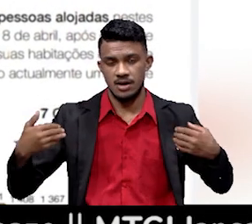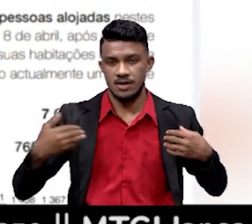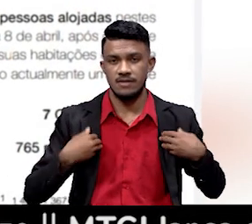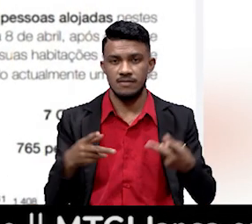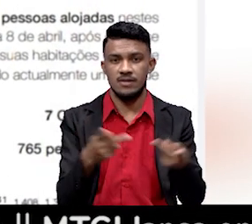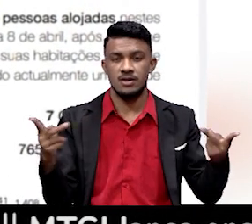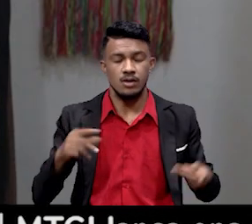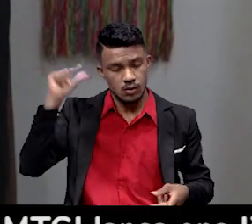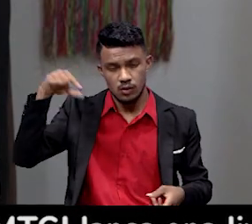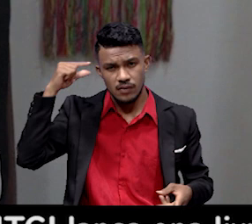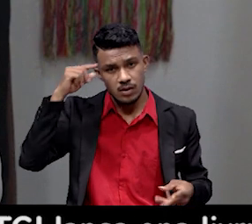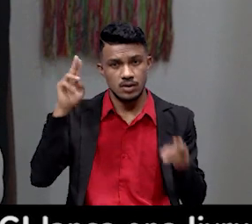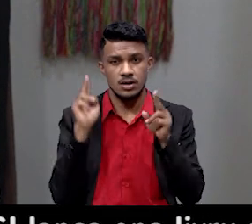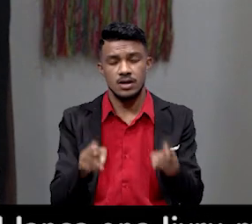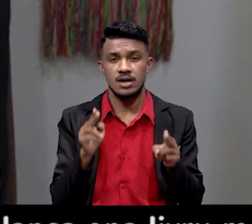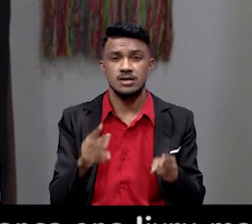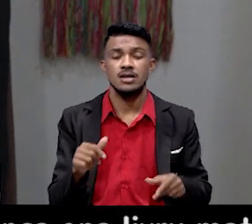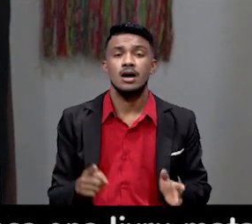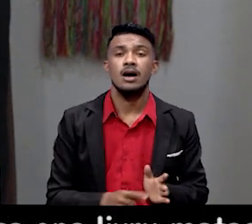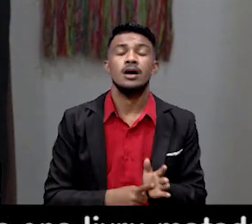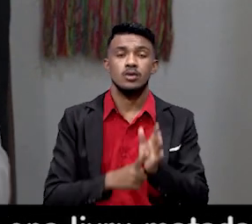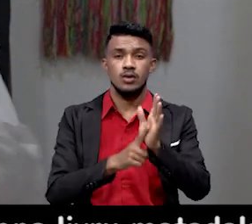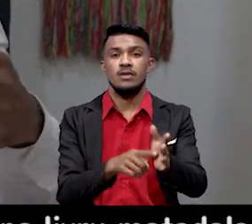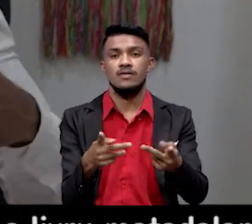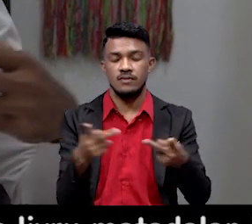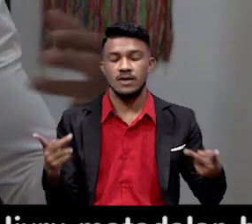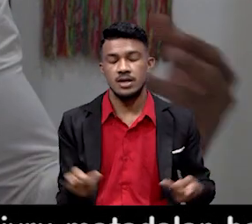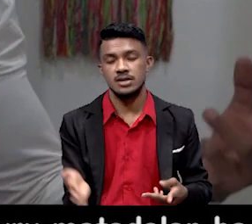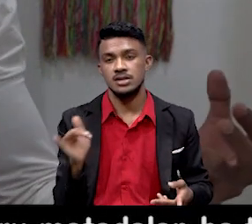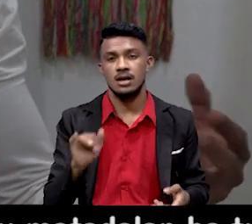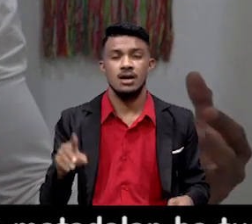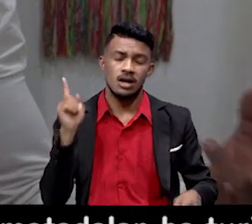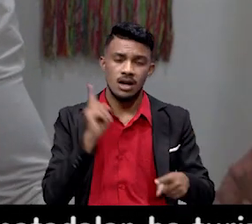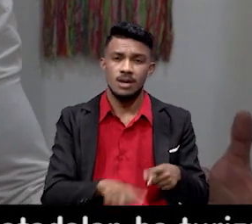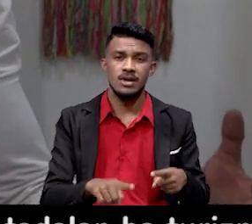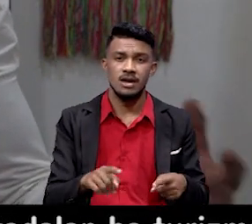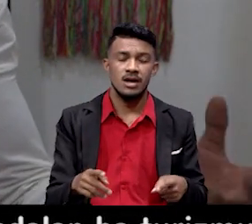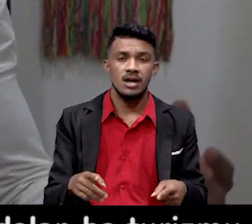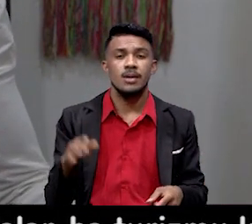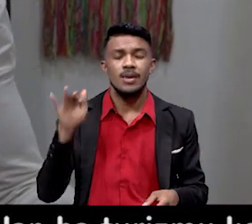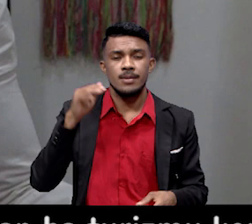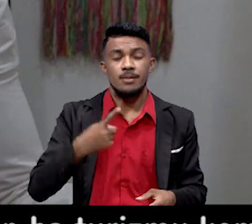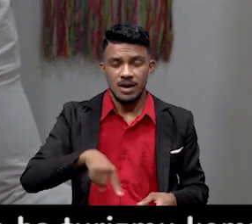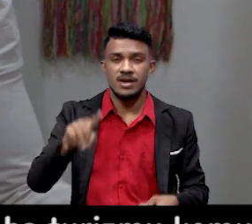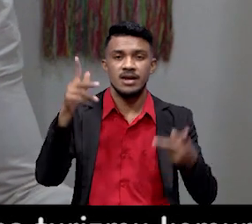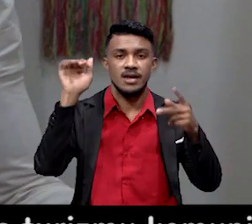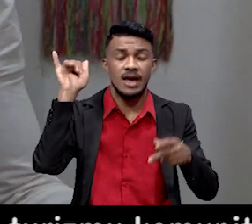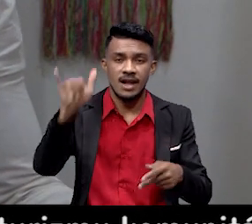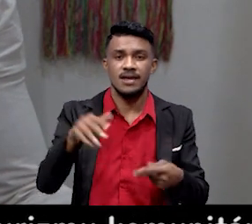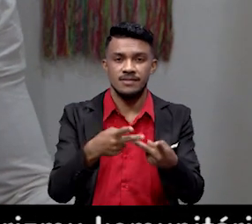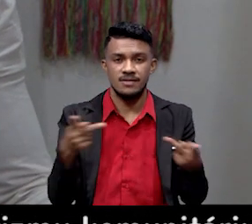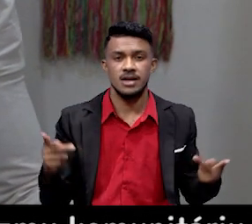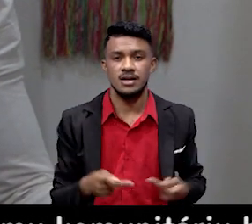para se atuar tudo fatin numa basira né lá vem a fila falou para fatin ainda que risco como tá nem né e tem lá